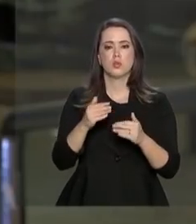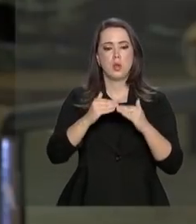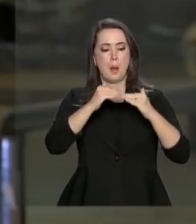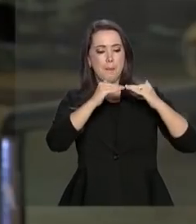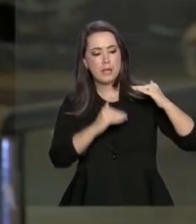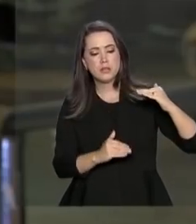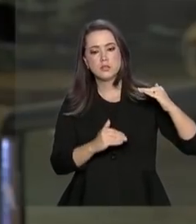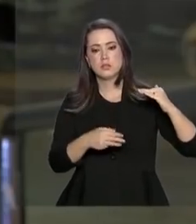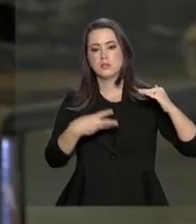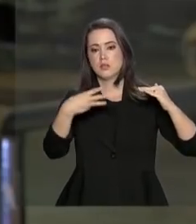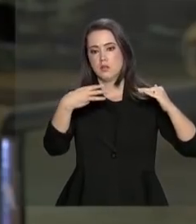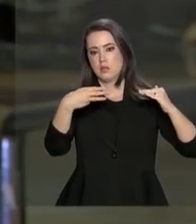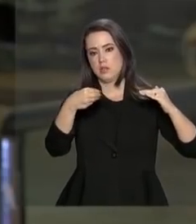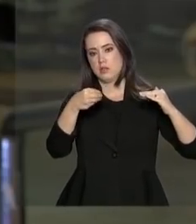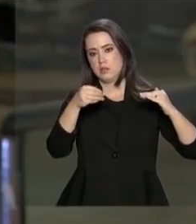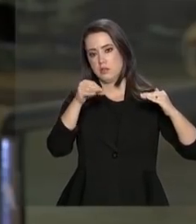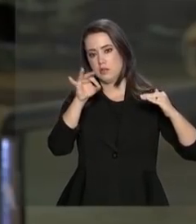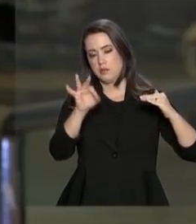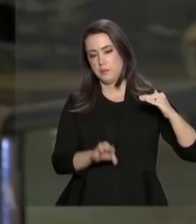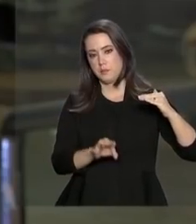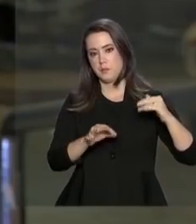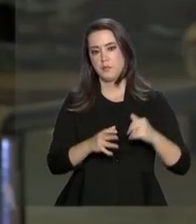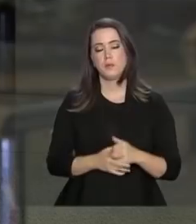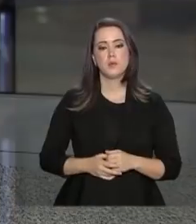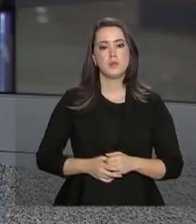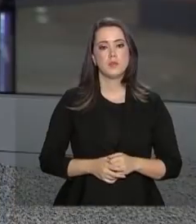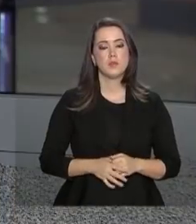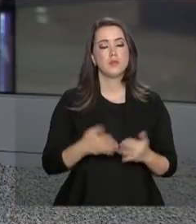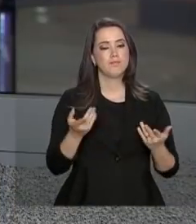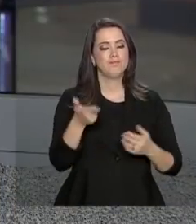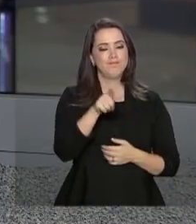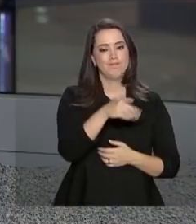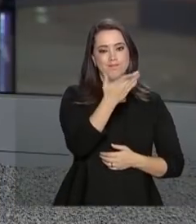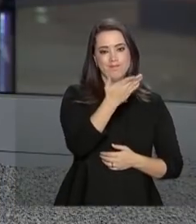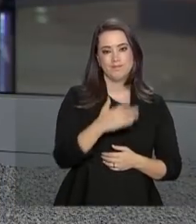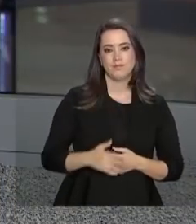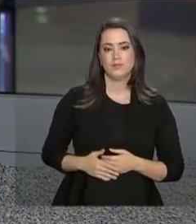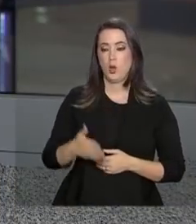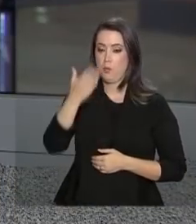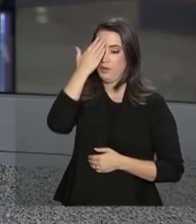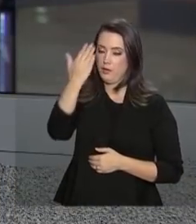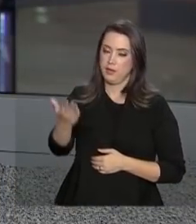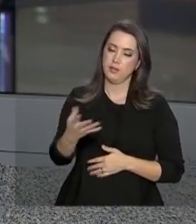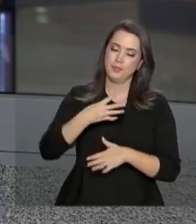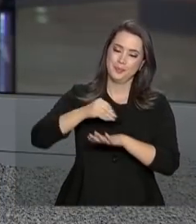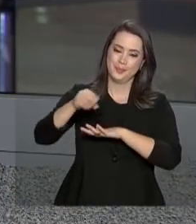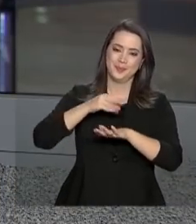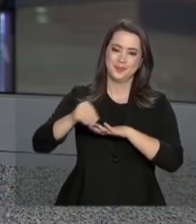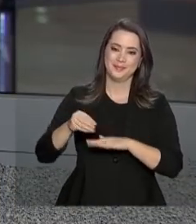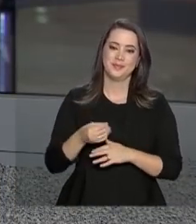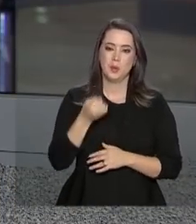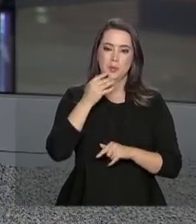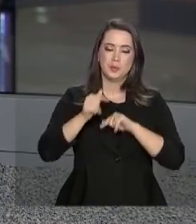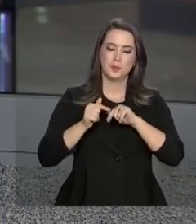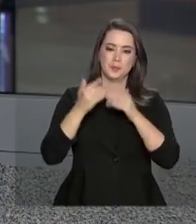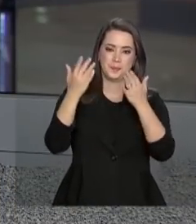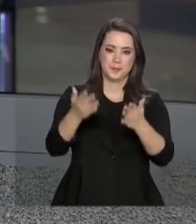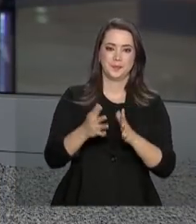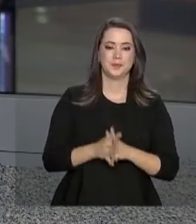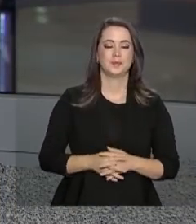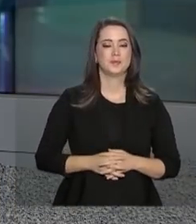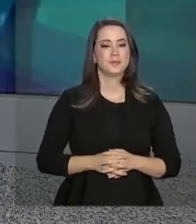abaixo dos 30% Alessandra eu volto com você obrigada Daniele pelas informações um bom trabalho